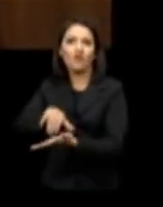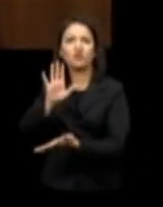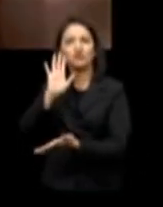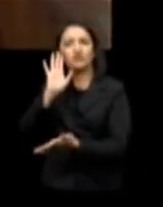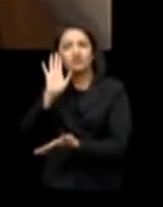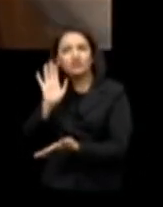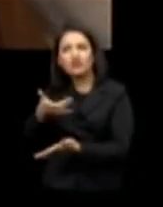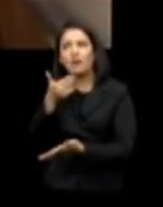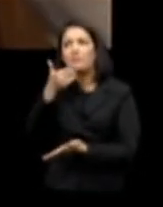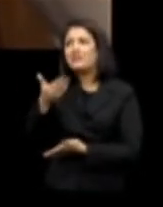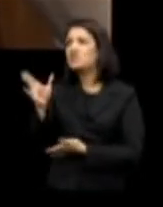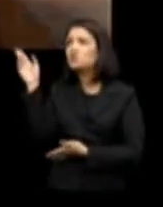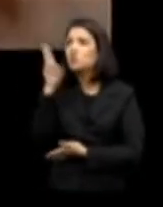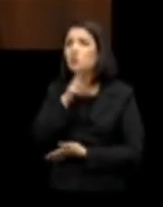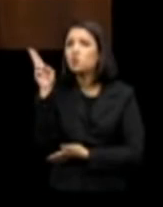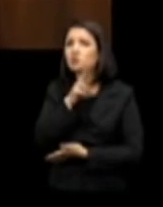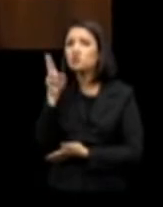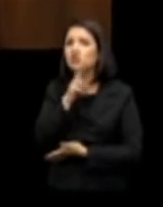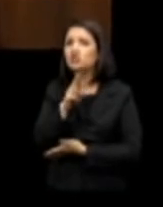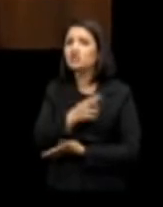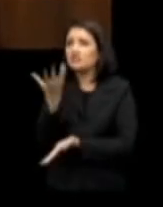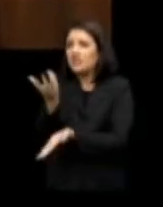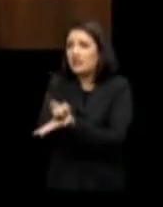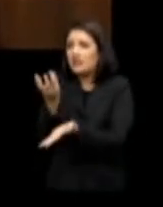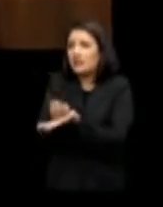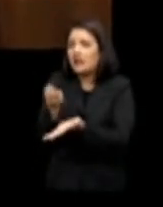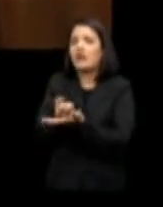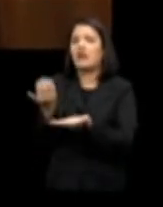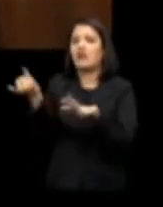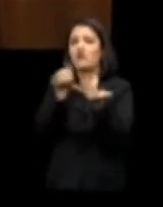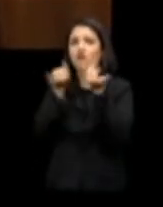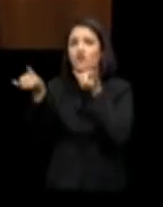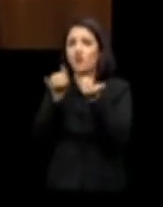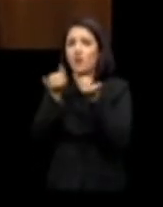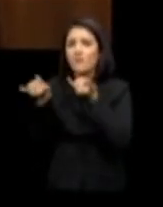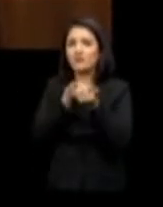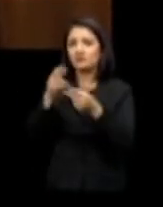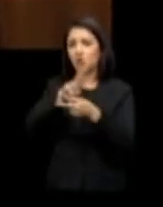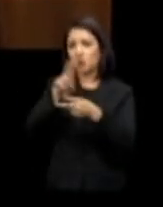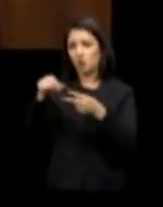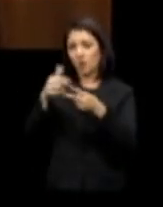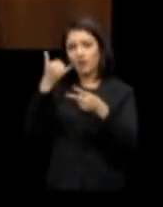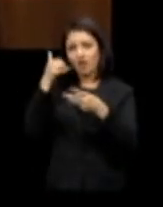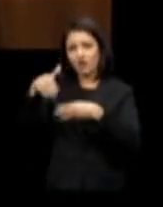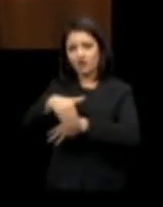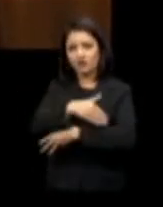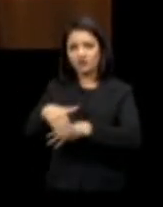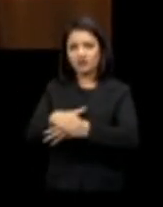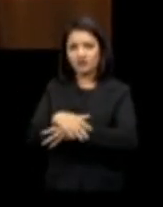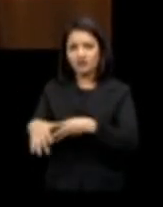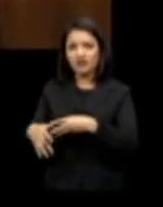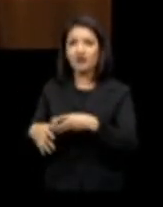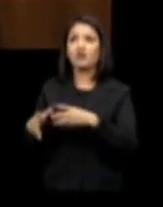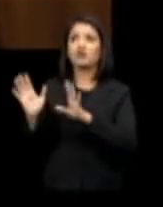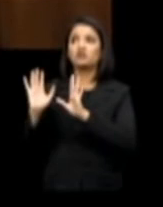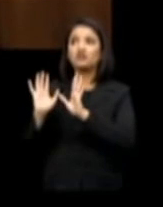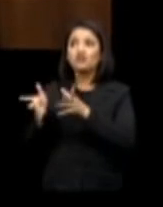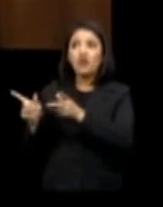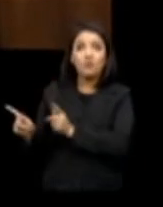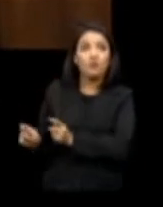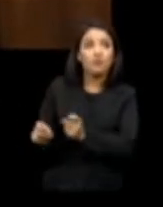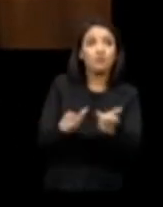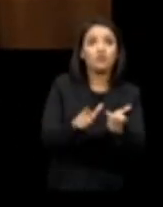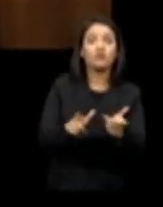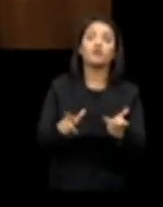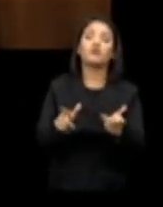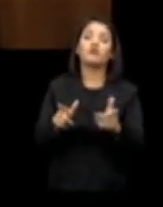pessoal, solicitando com urgência o compartilhamento imediato de dados, não obstante o prazo fixado pela medida provisória e a